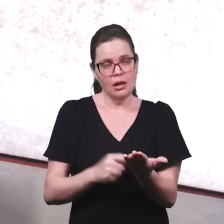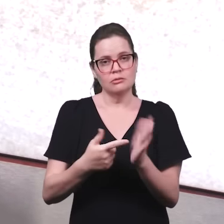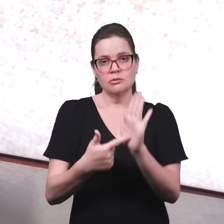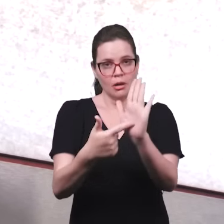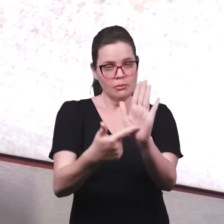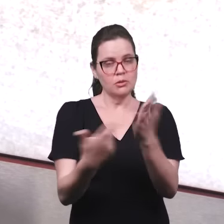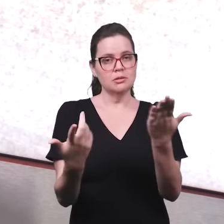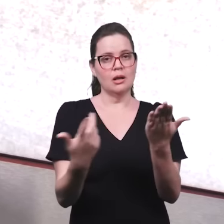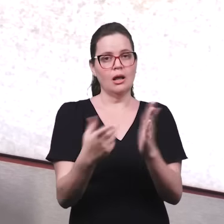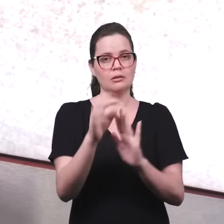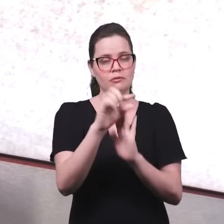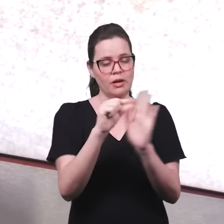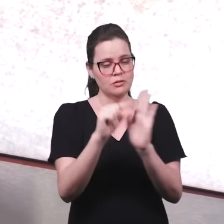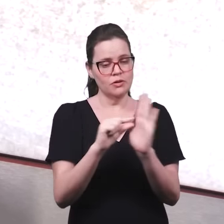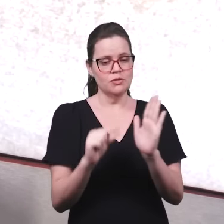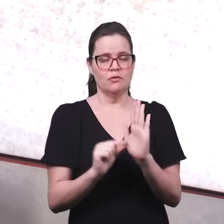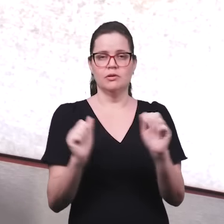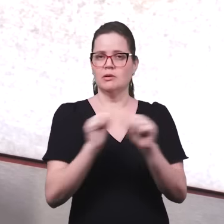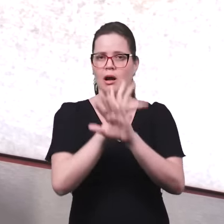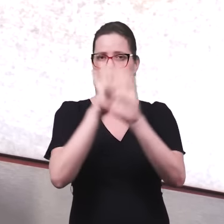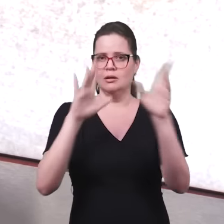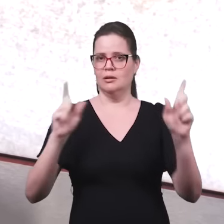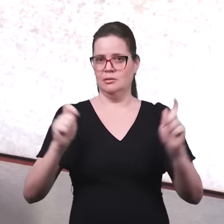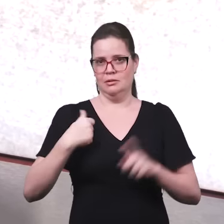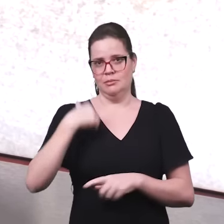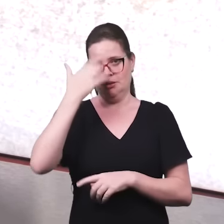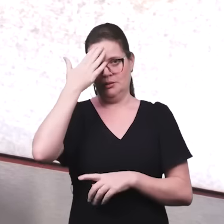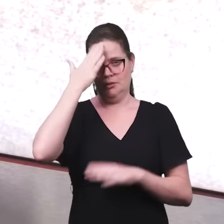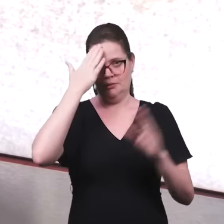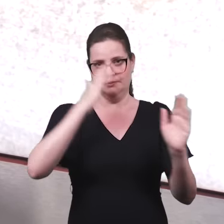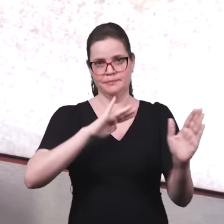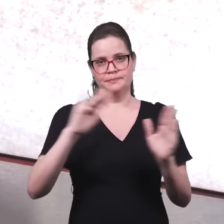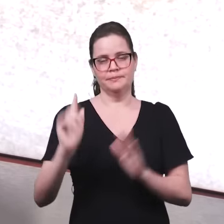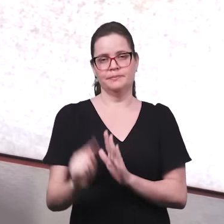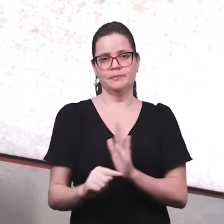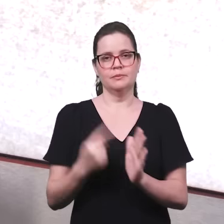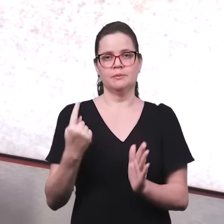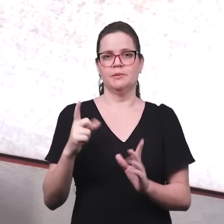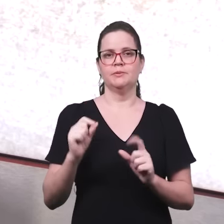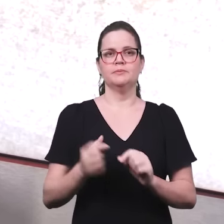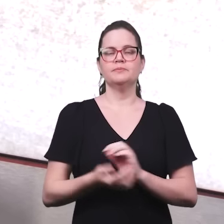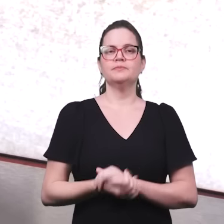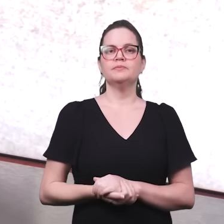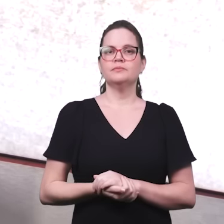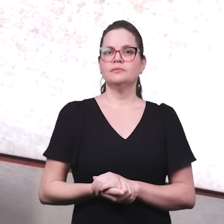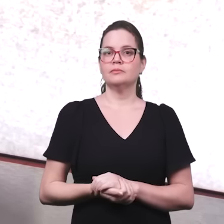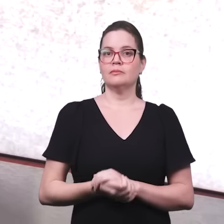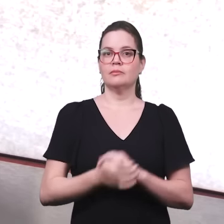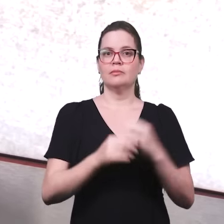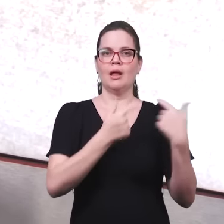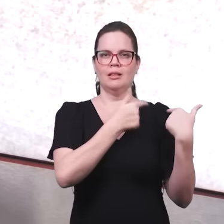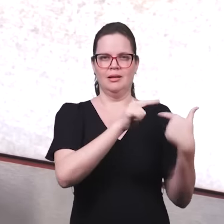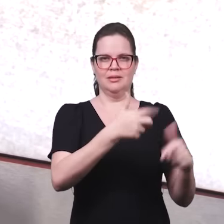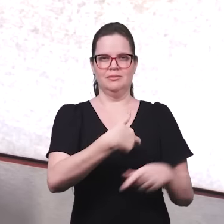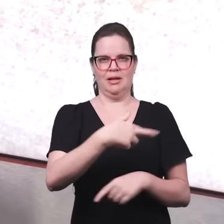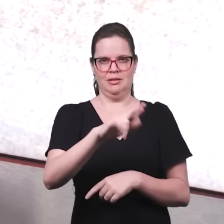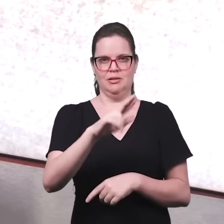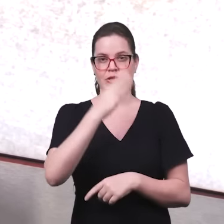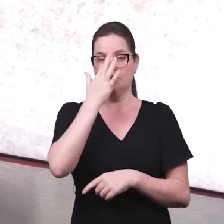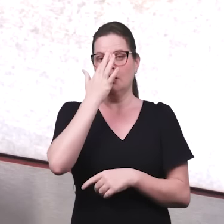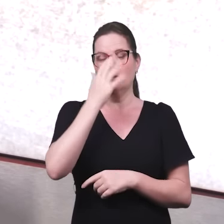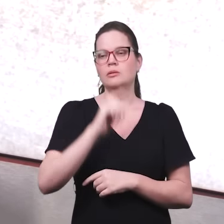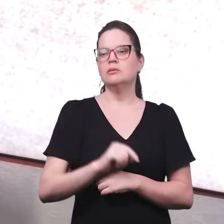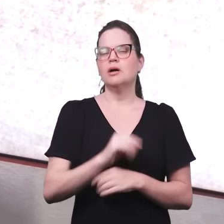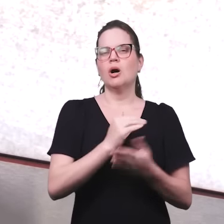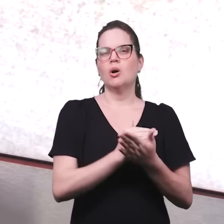Bíblia, as Sagradas Escrituras. Então vamos lá. Primeiramente, a tradição religiosa, ela